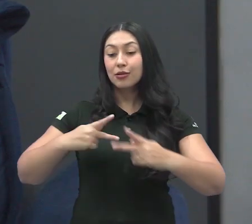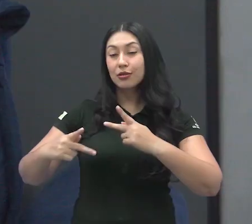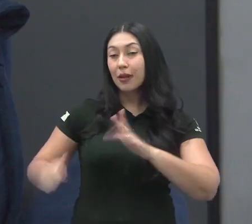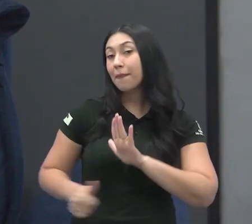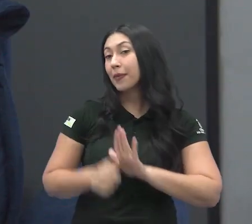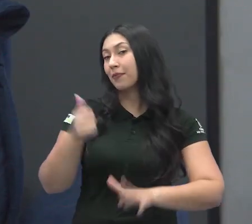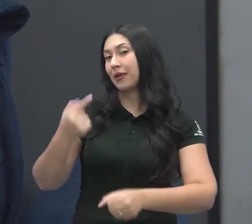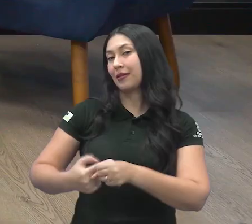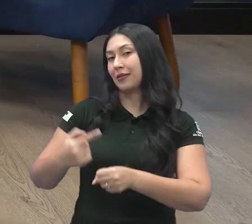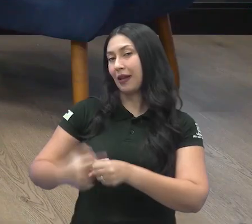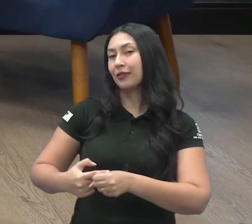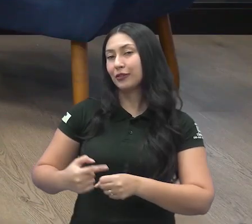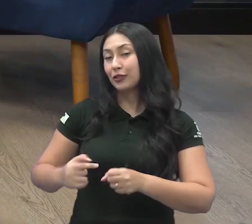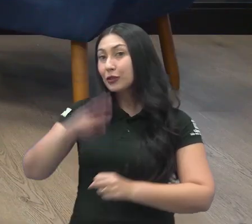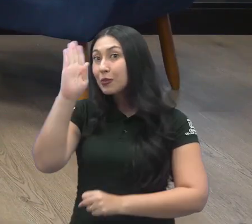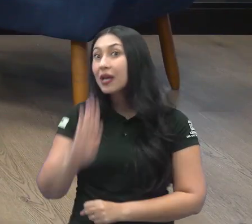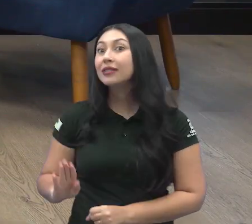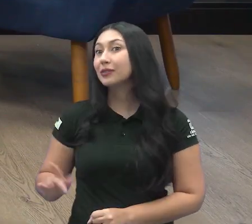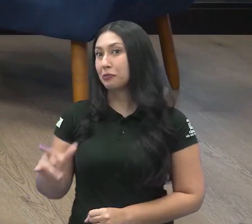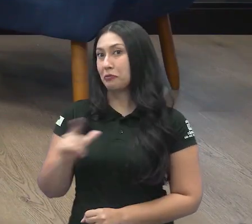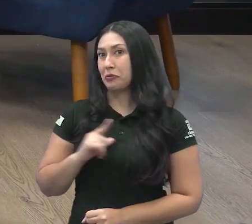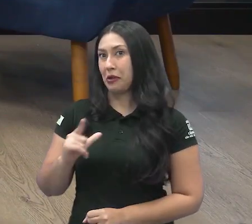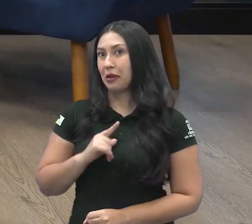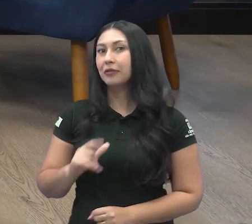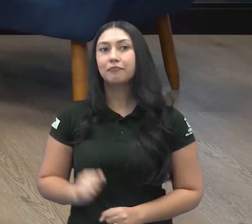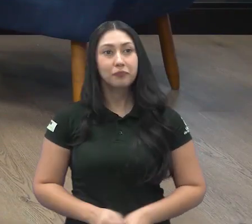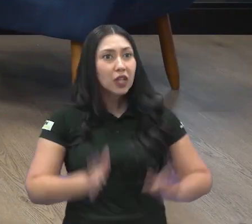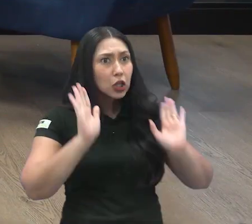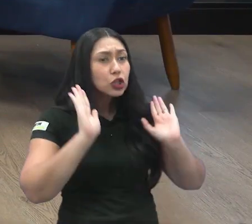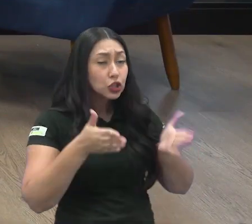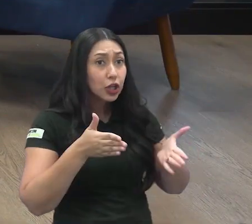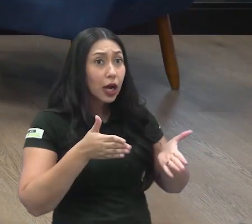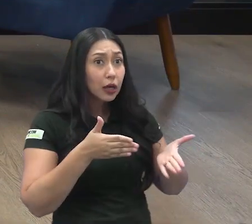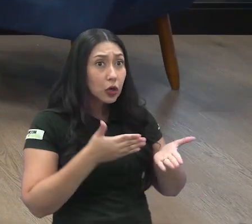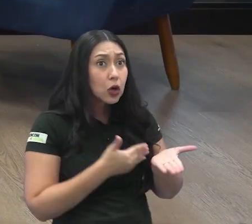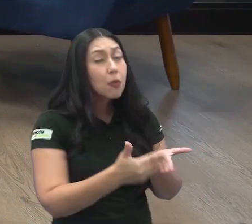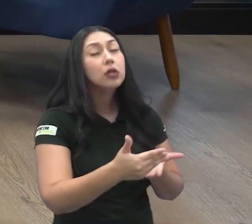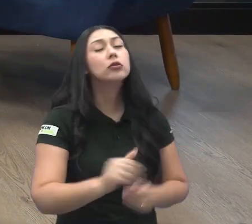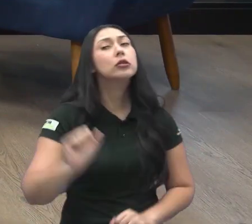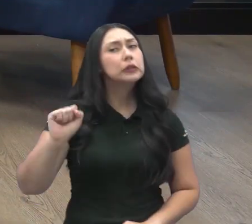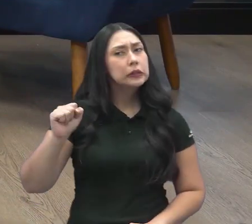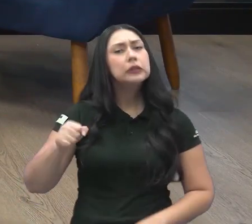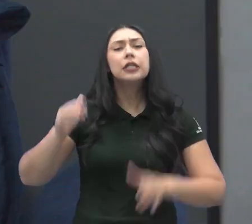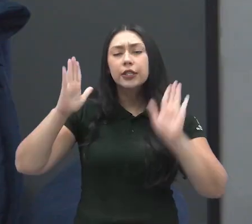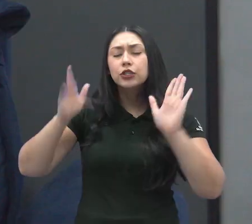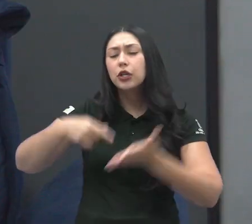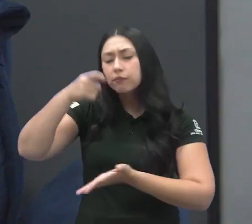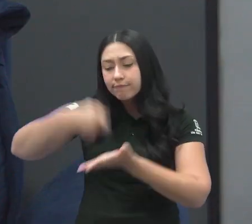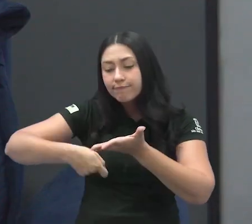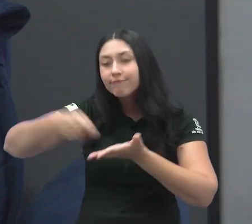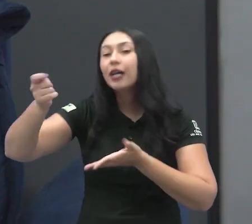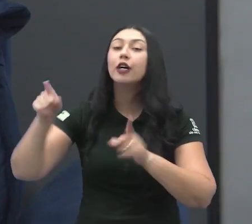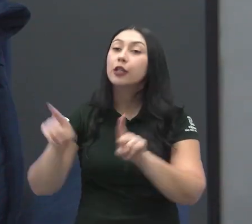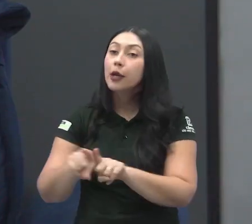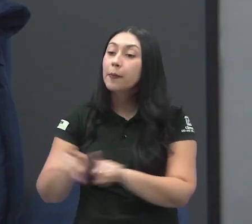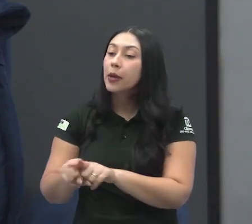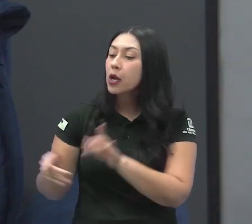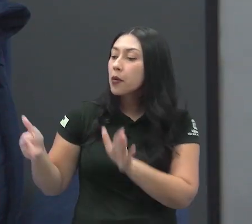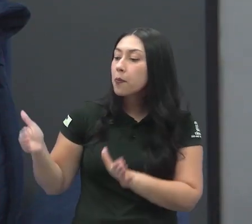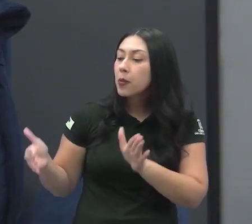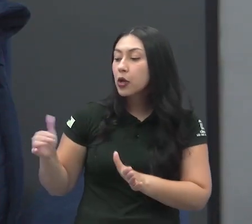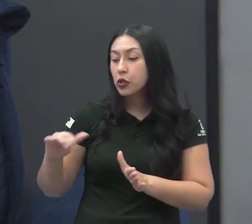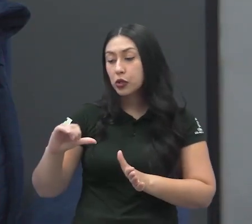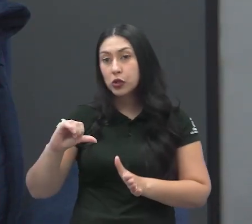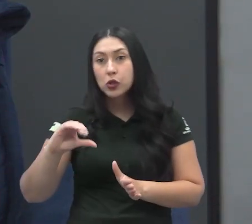Brasil a aprovar esse projeto. Já está em vigor? Já está em vigor, já foi sancionado, já passou os 90 dias,